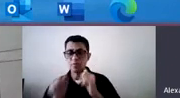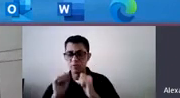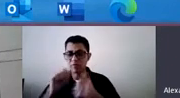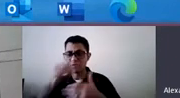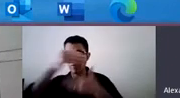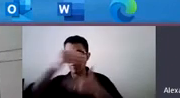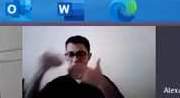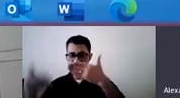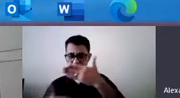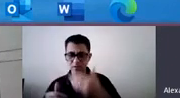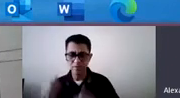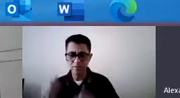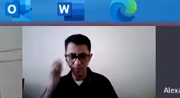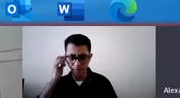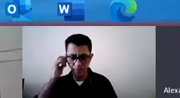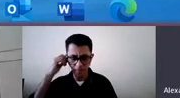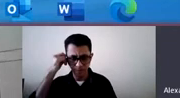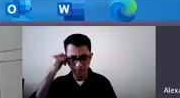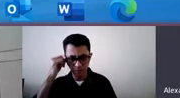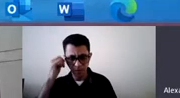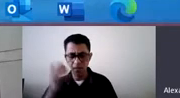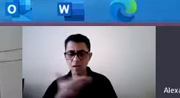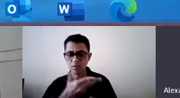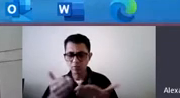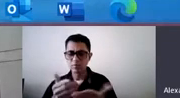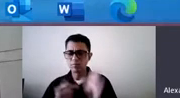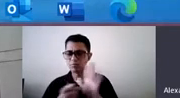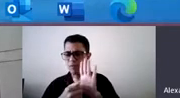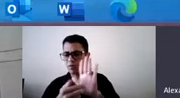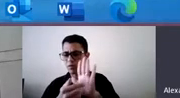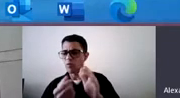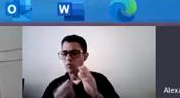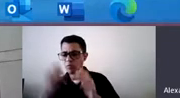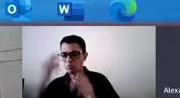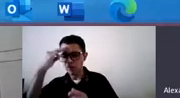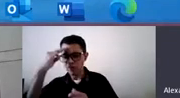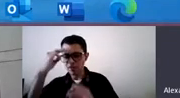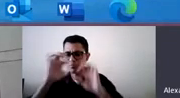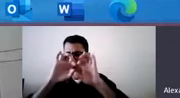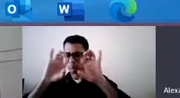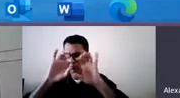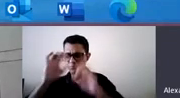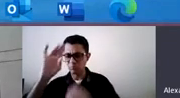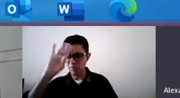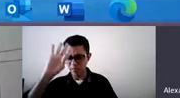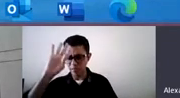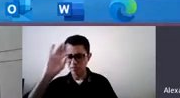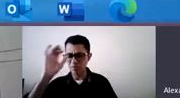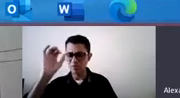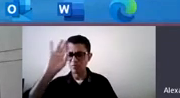favor. Eu usei de exemplo, gente, para uma mente criativa, Albert Einstein, né?